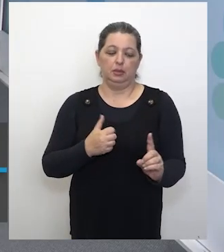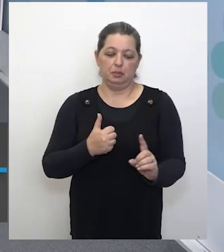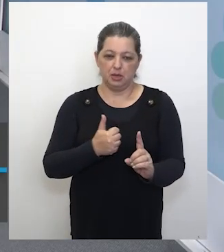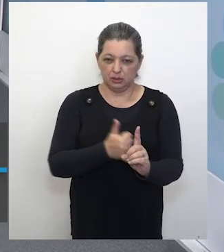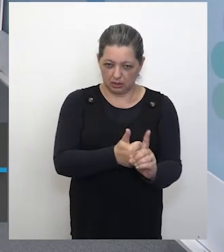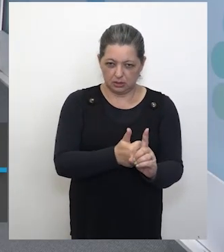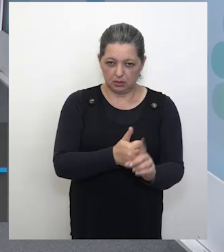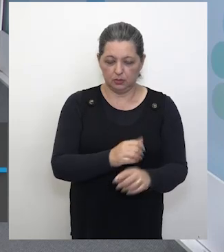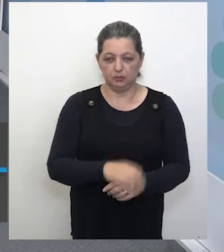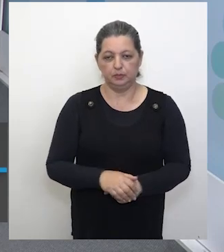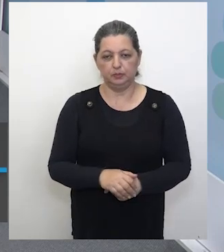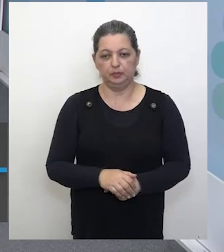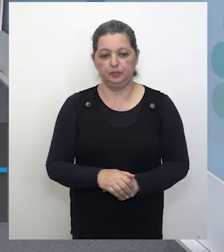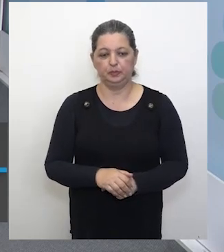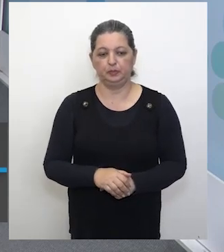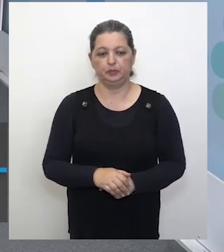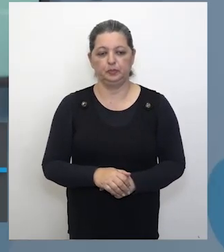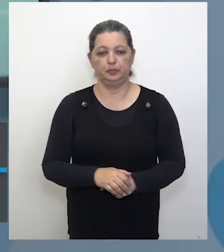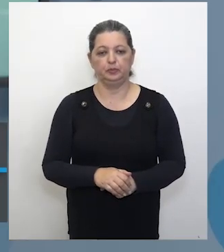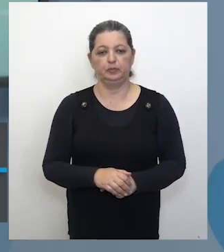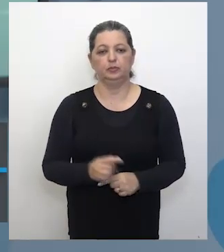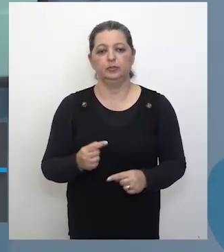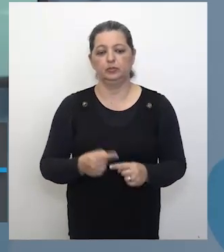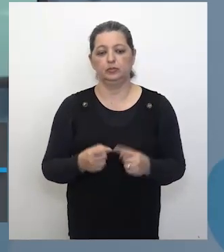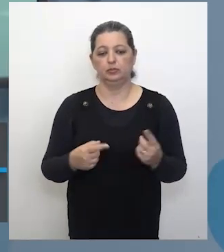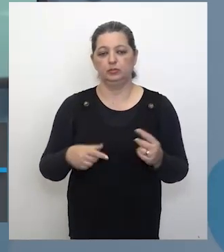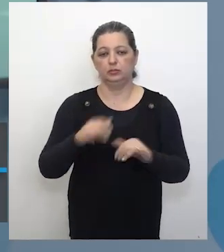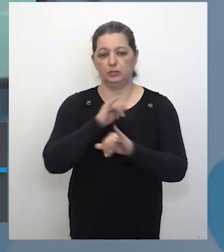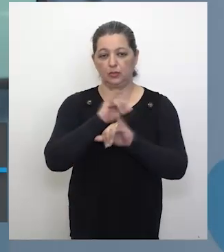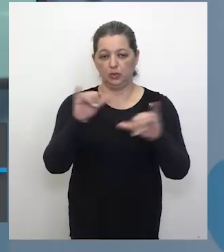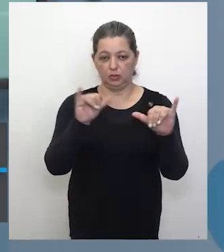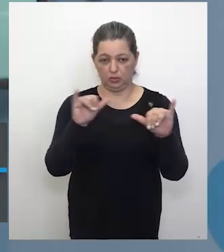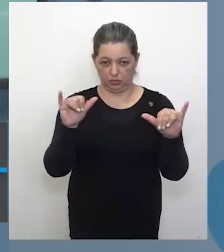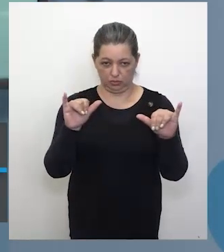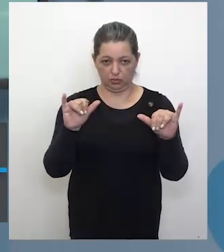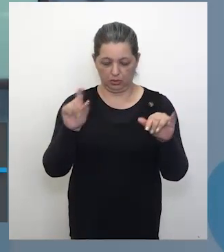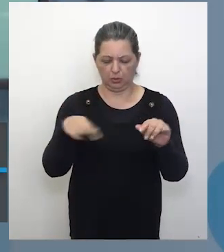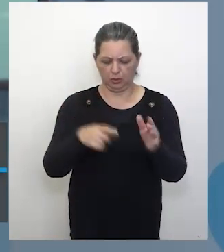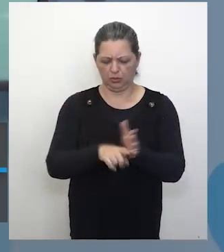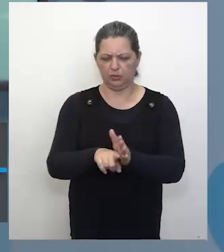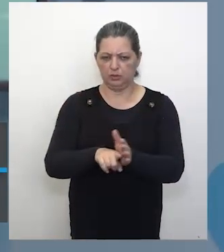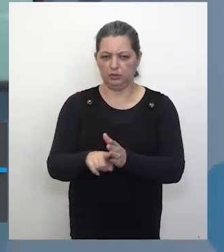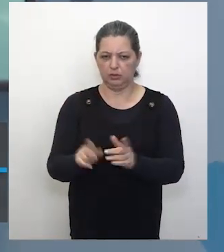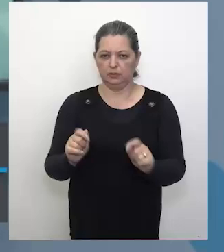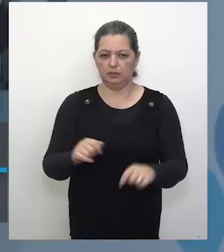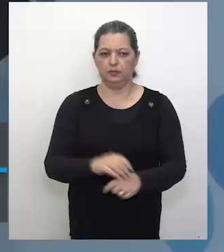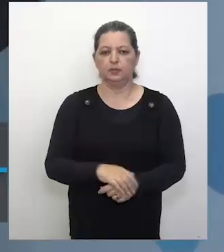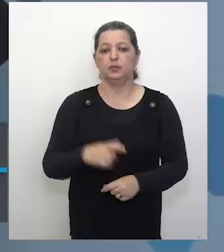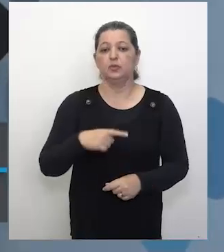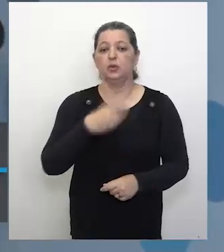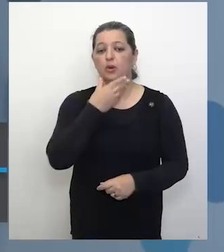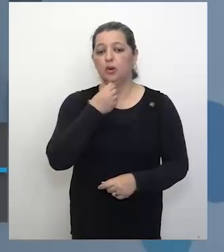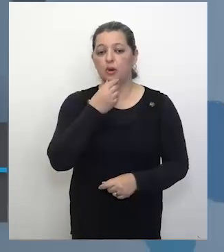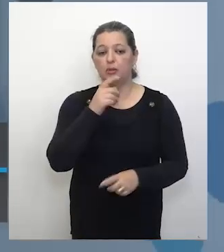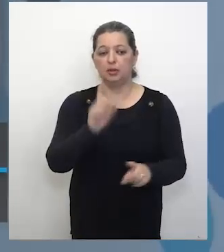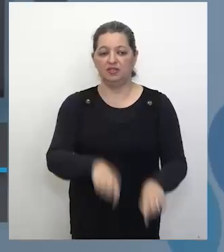acho que também vale a pena a gente colocar, foi uma notícia que eu sugiro vocês a buscarem, que tinha um moço que ele estava na